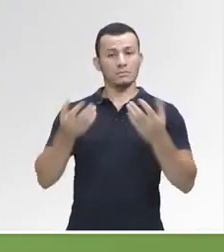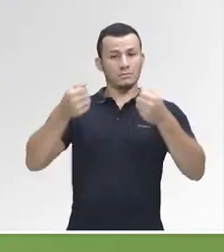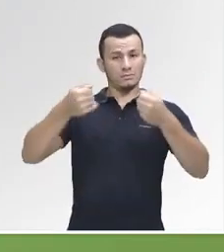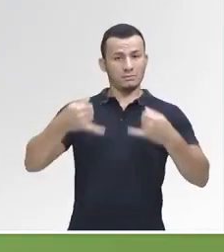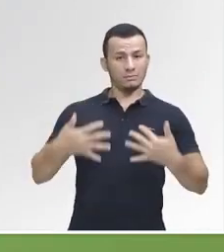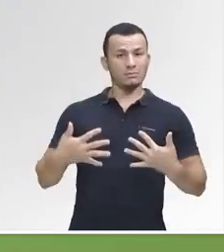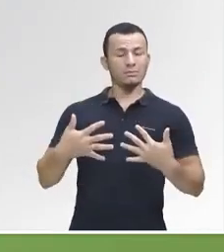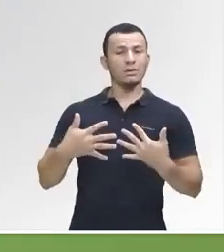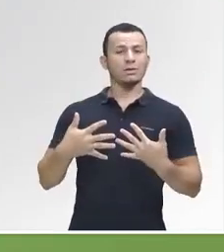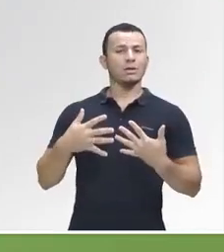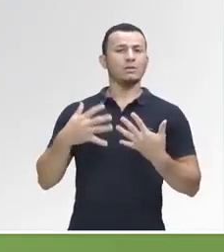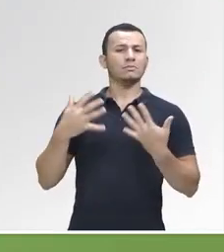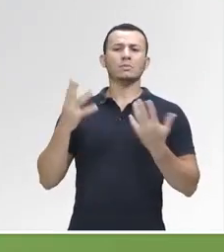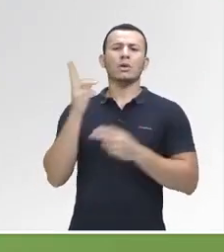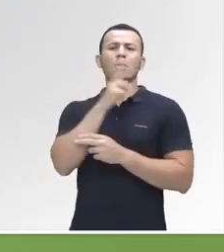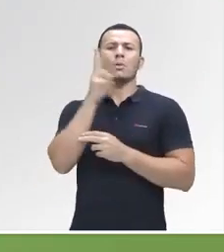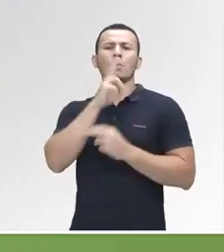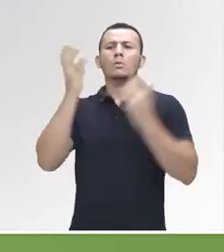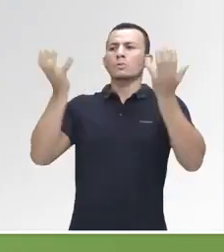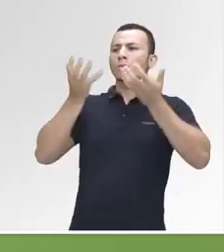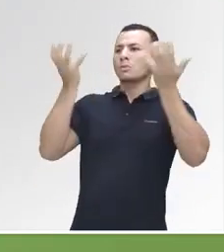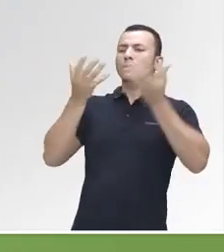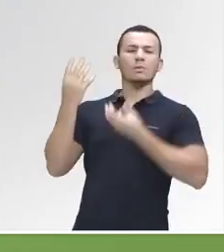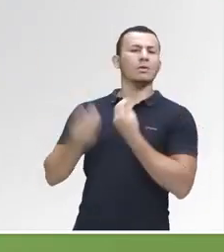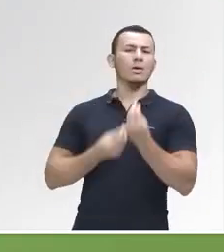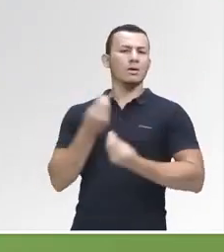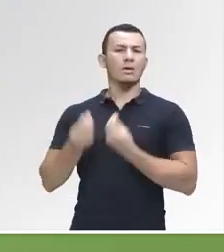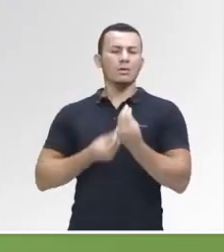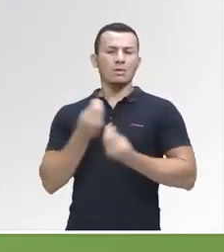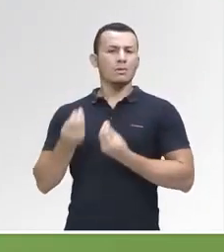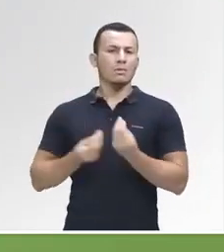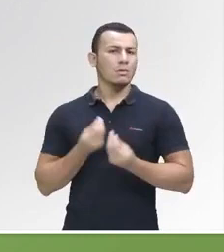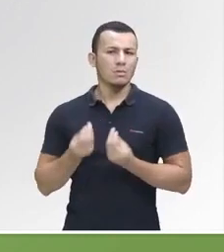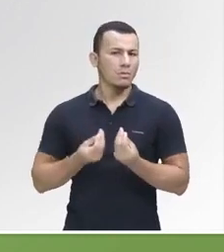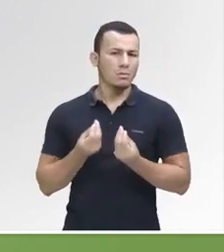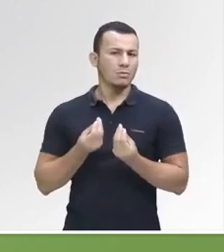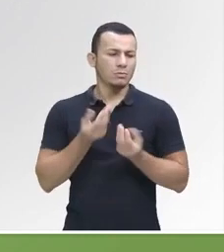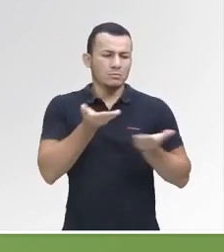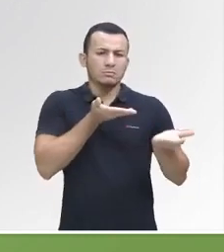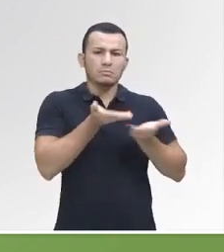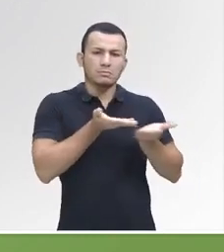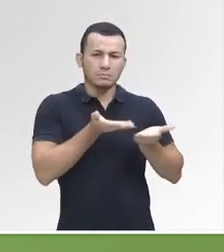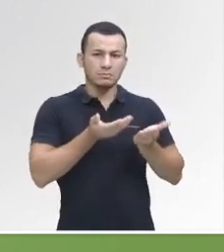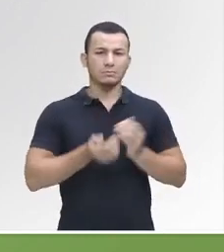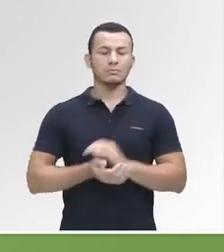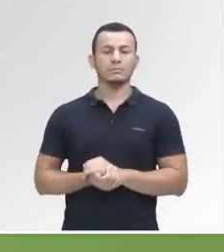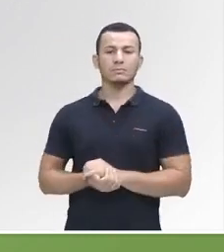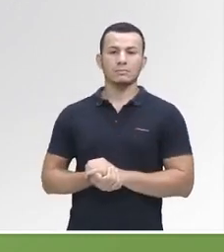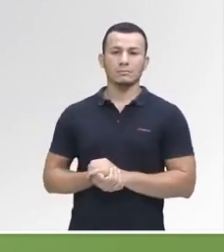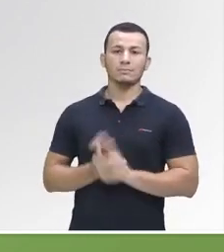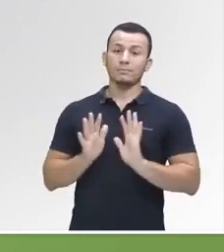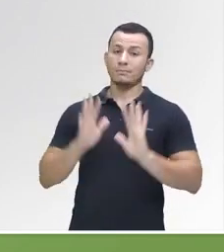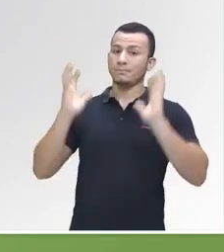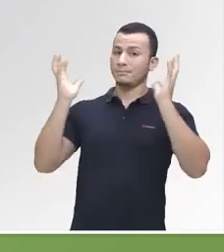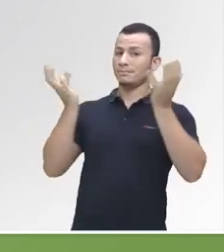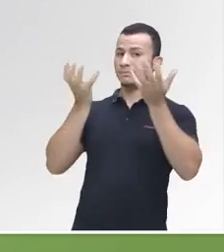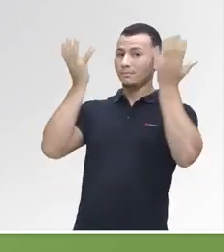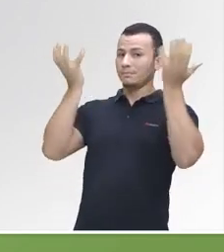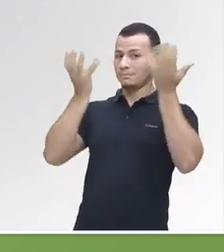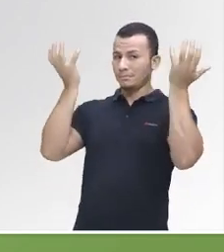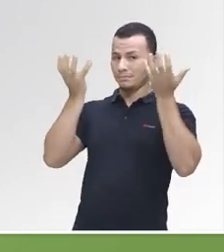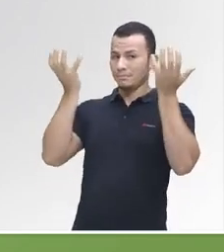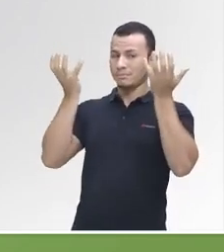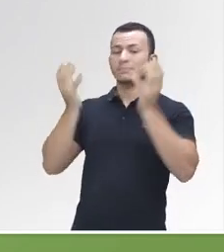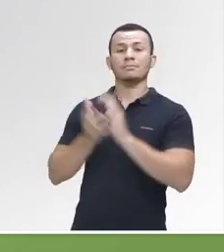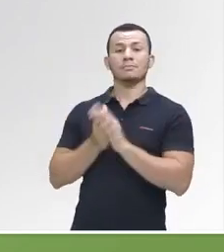menos, o que é essa emergência, como é que vem essa emergência para que ocorra esse atendimento. Ambulância. As ambulâncias